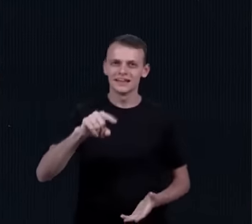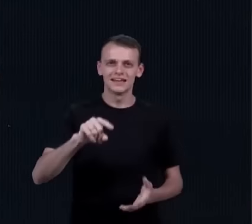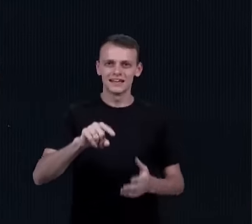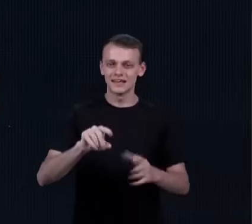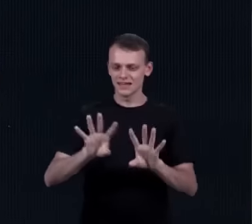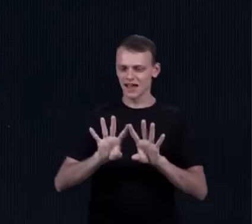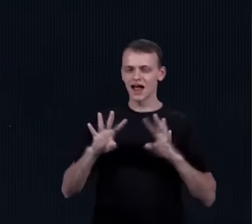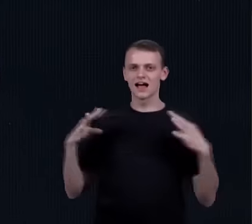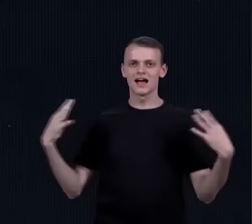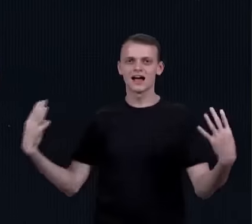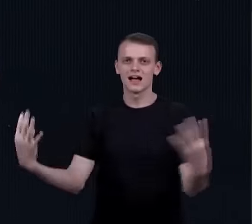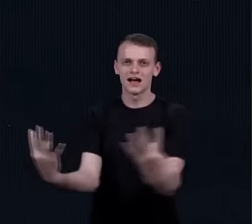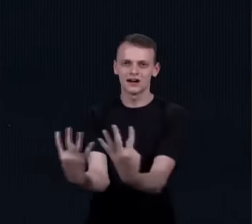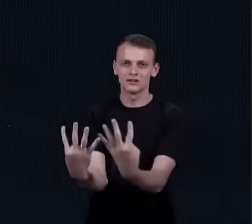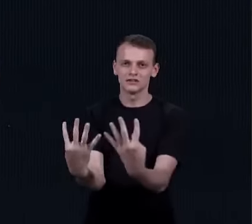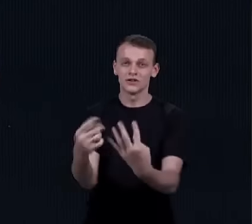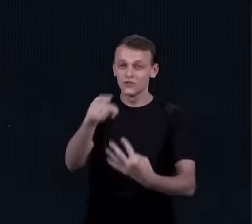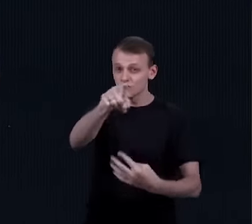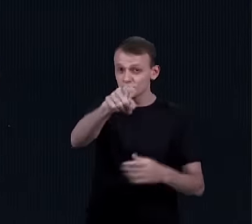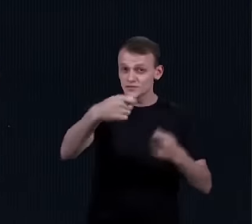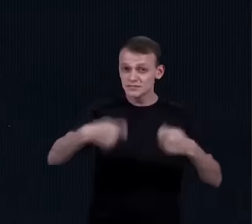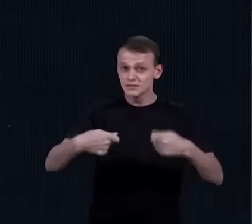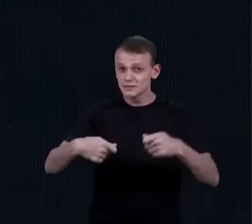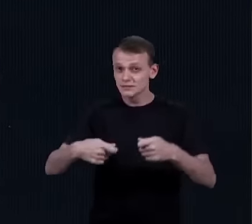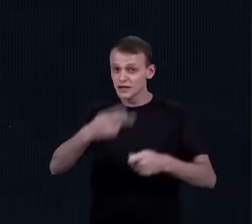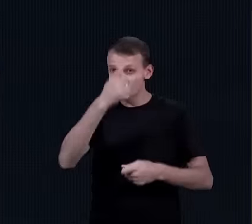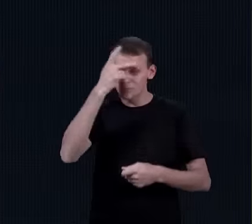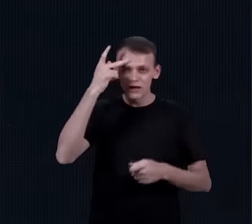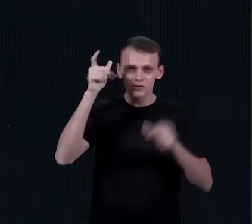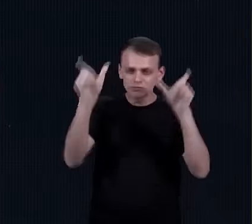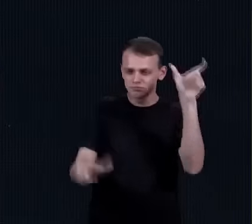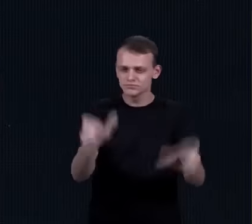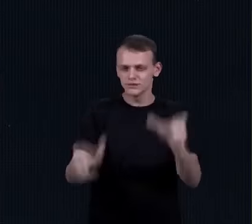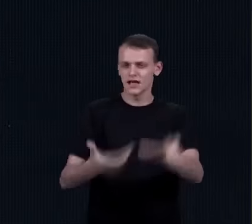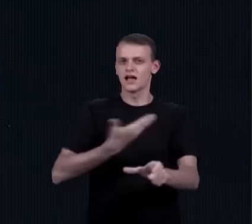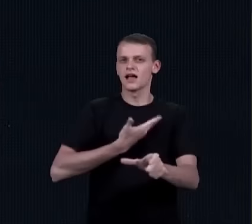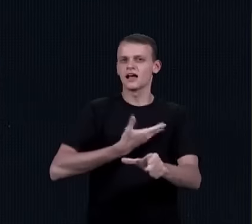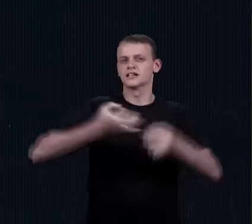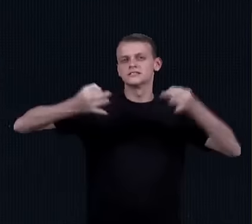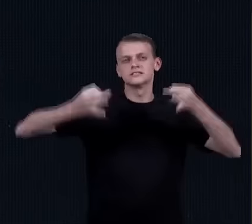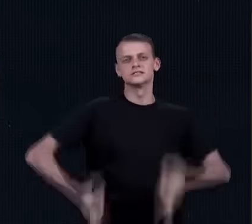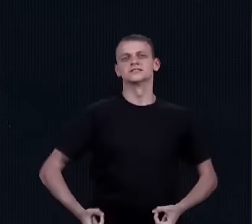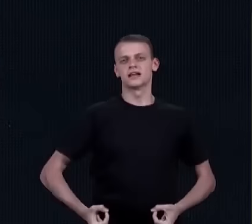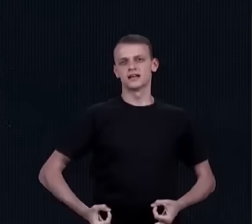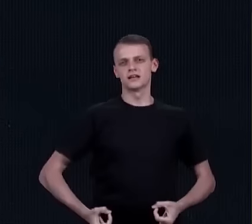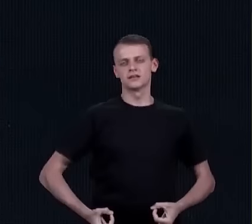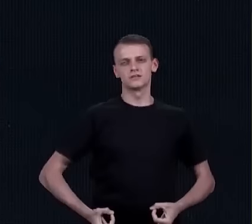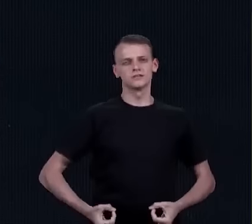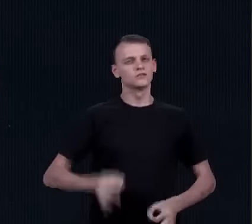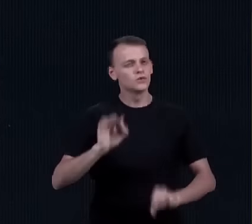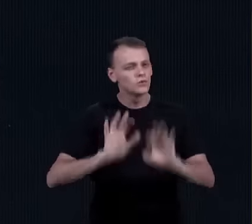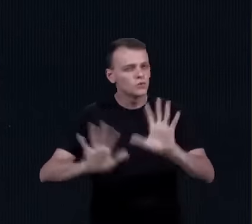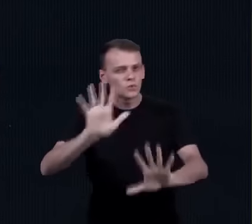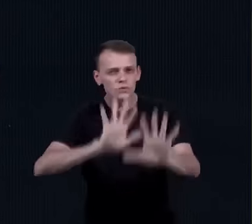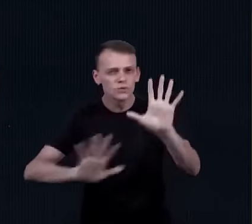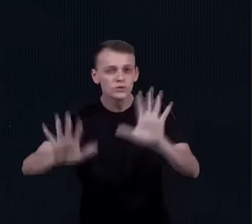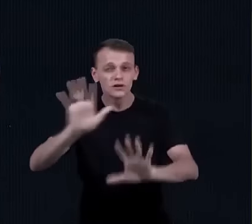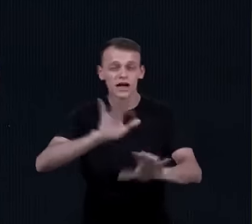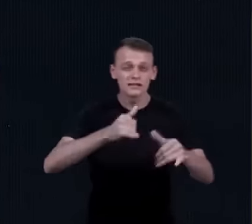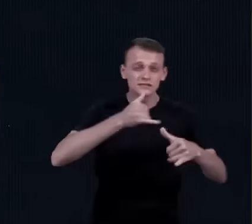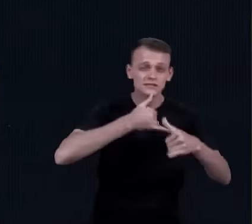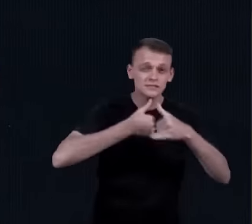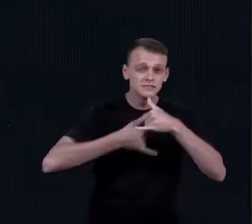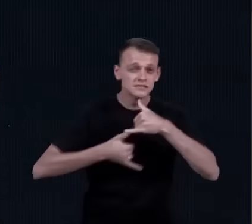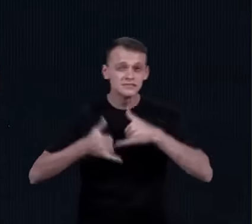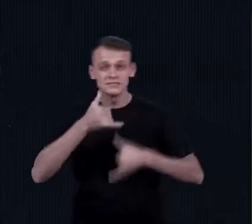redor. Você precisa estar com as pessoas certas. Cuidado com os traficantes de decepção.